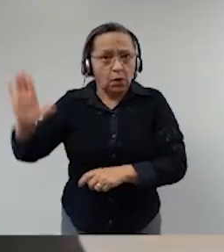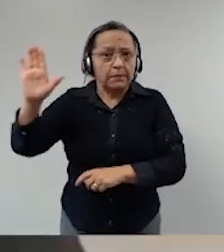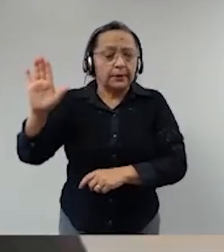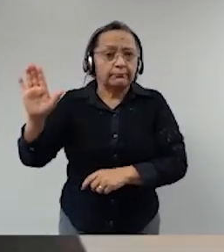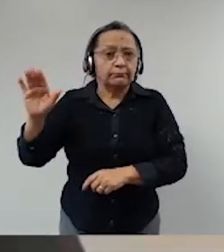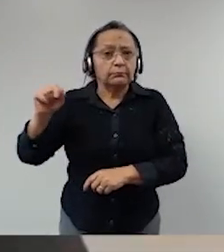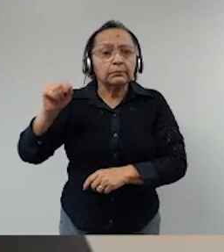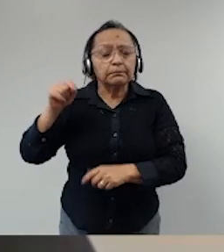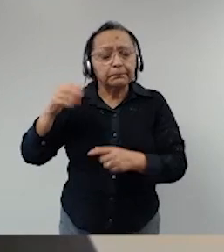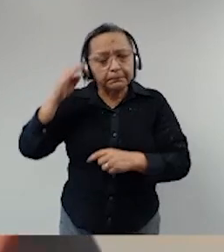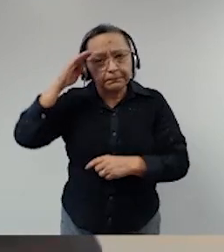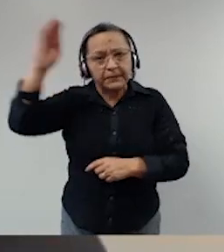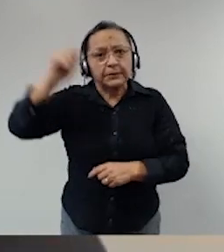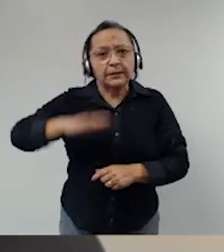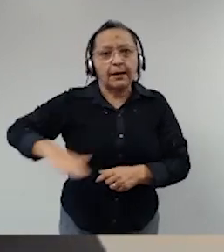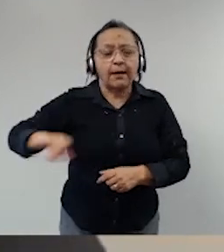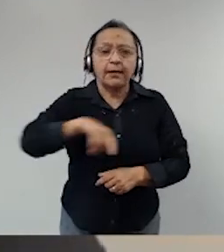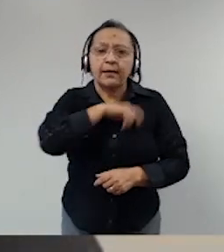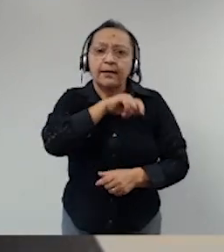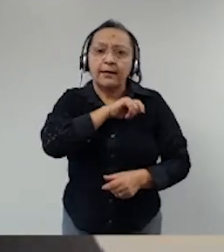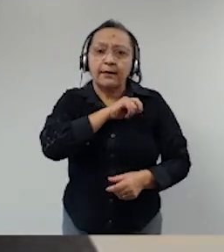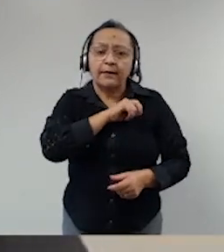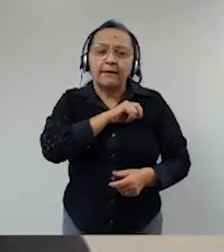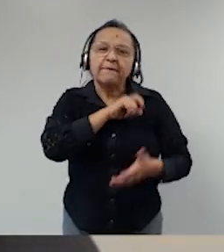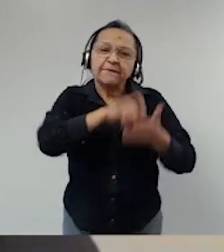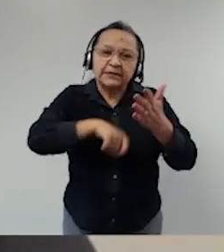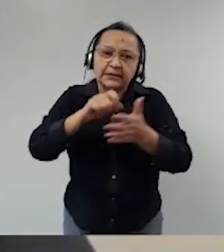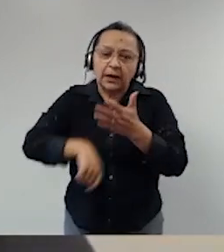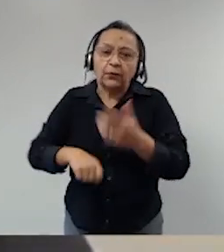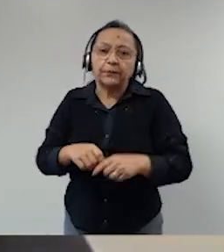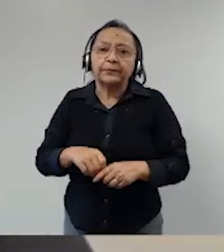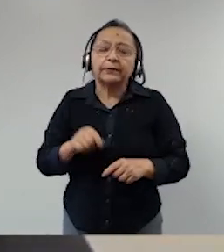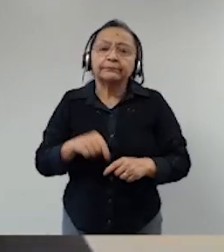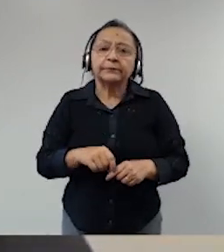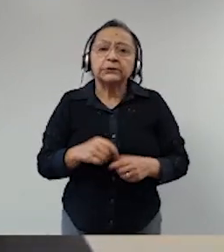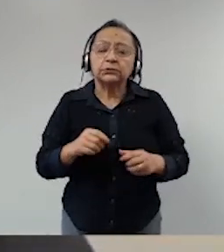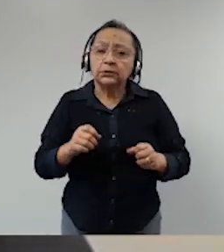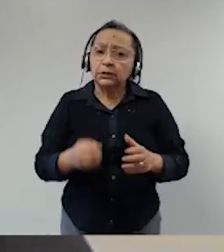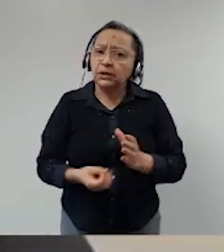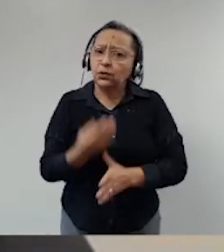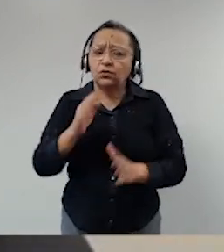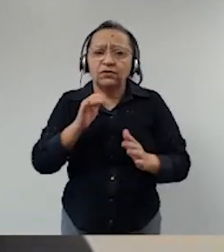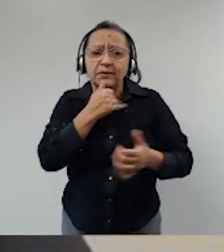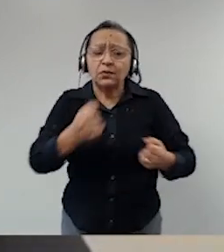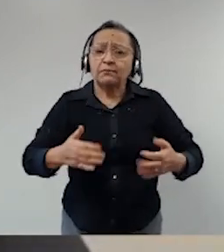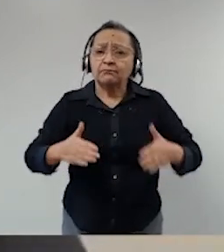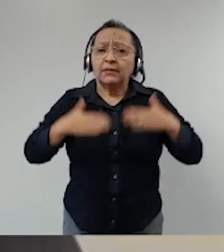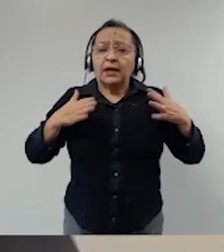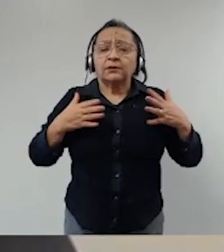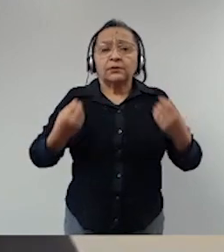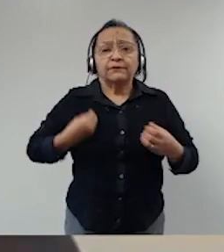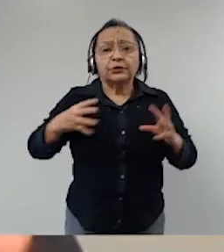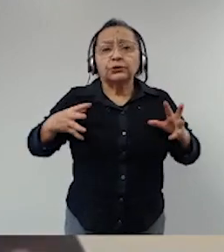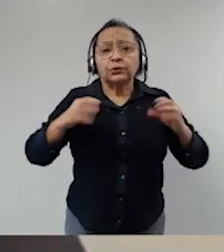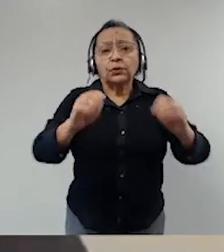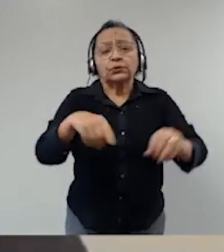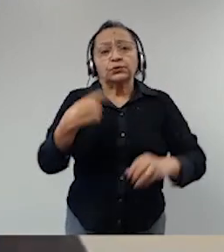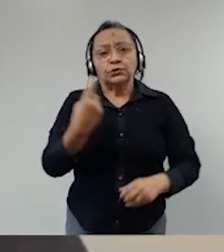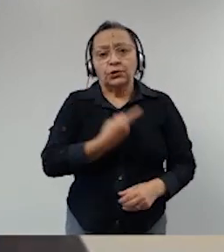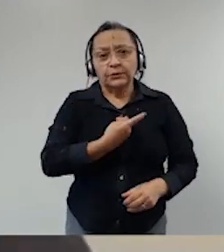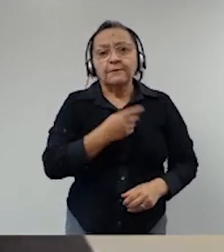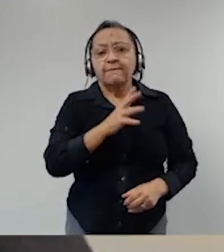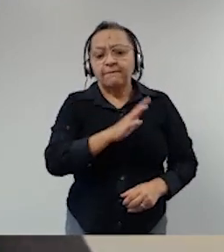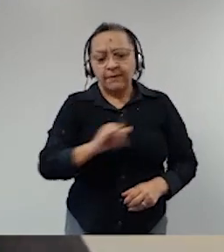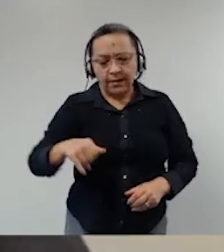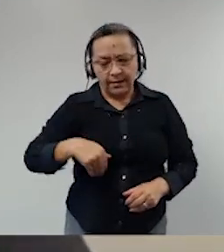na área fiscal. Isso vai ter um impacto grande na advocacia e na vida de todos nós, cidadãos europeus. Vai